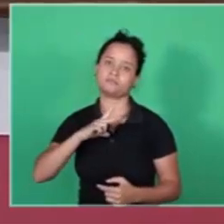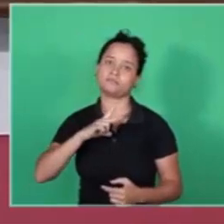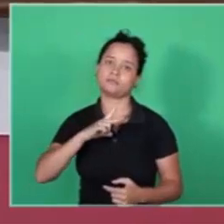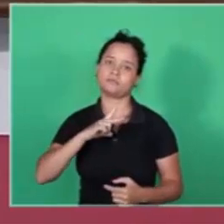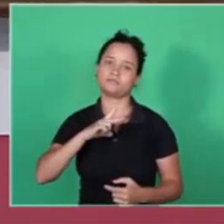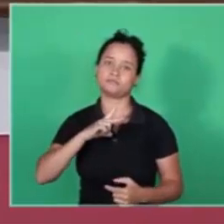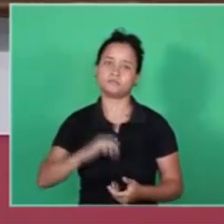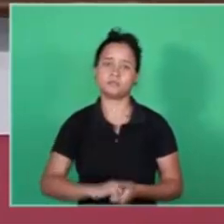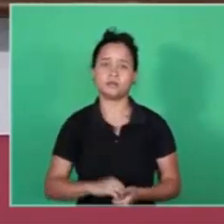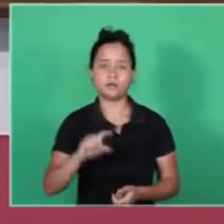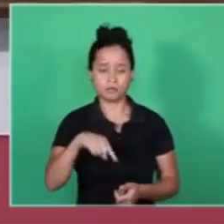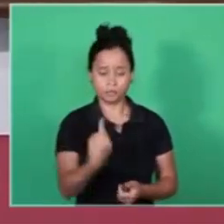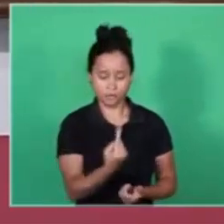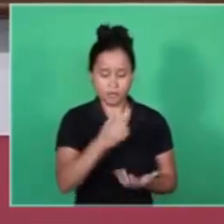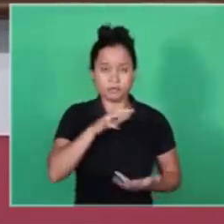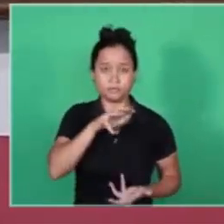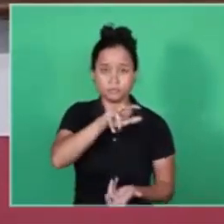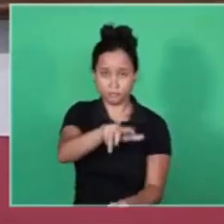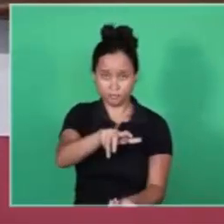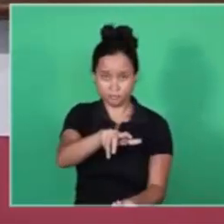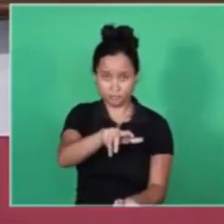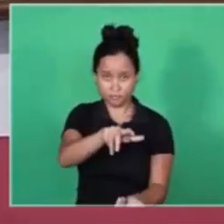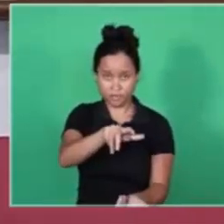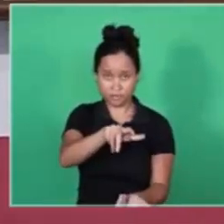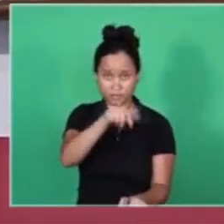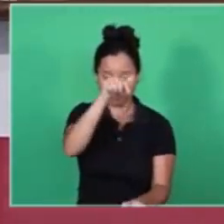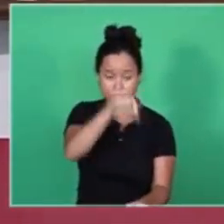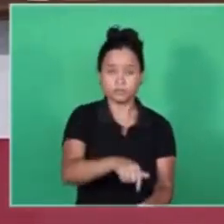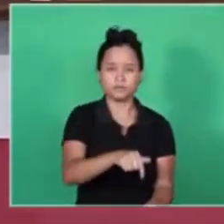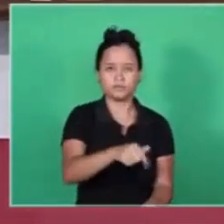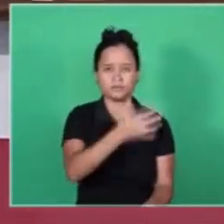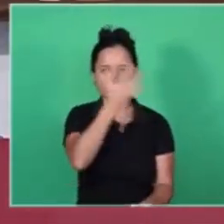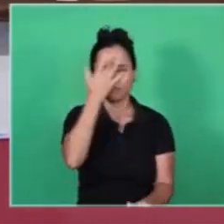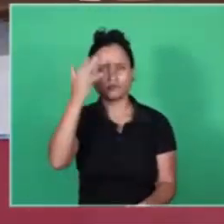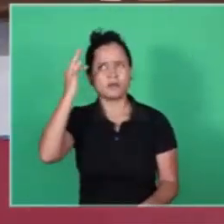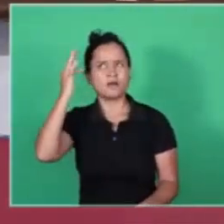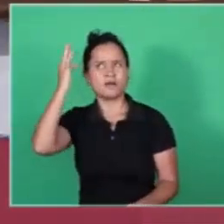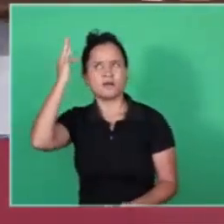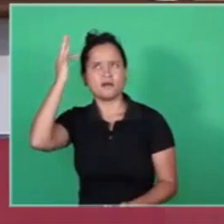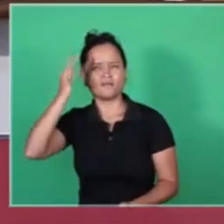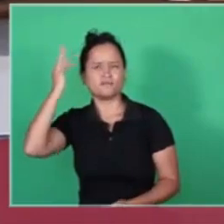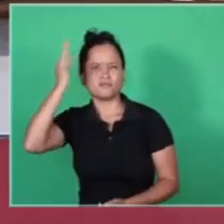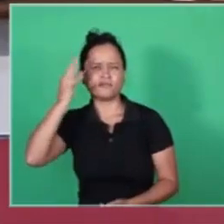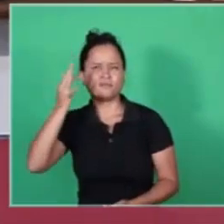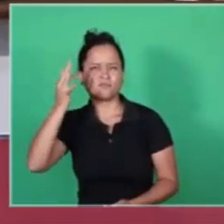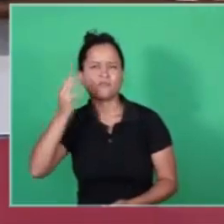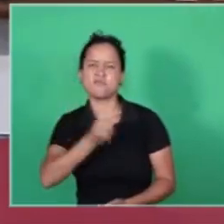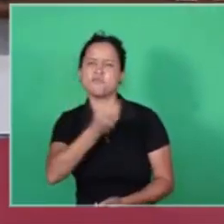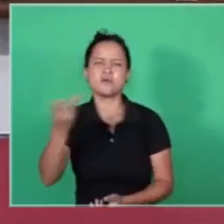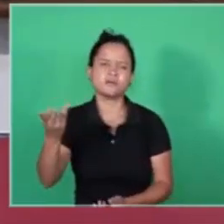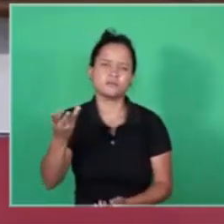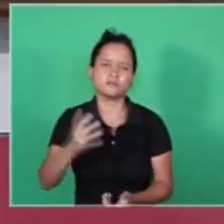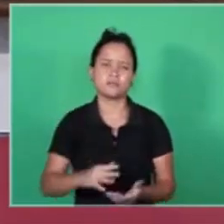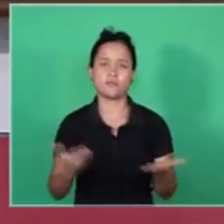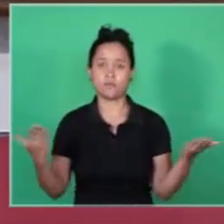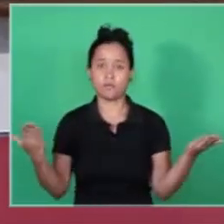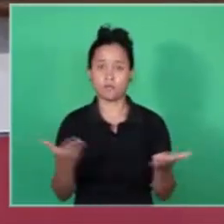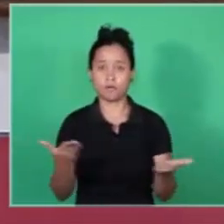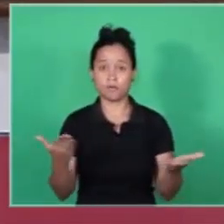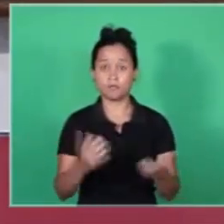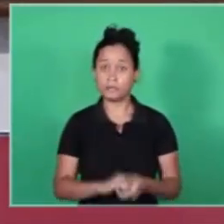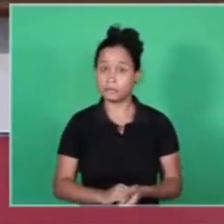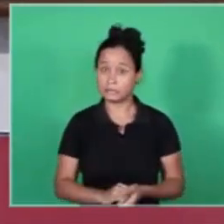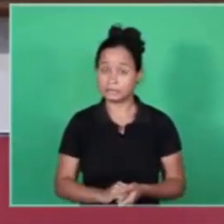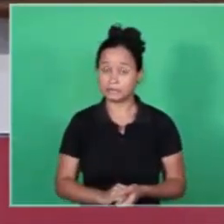mundo, quantos filósofos então? Quantos filósofos nós temos? Hoje, nós temos